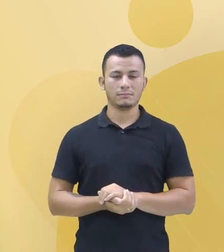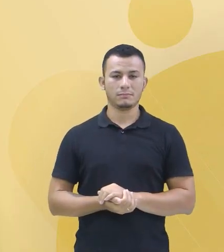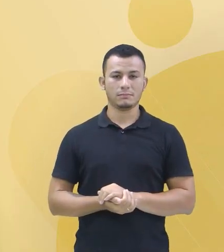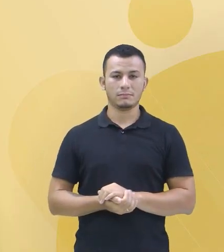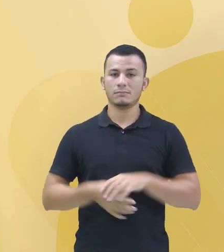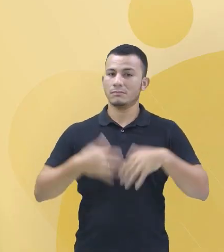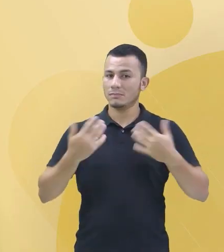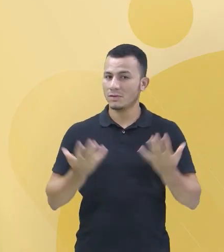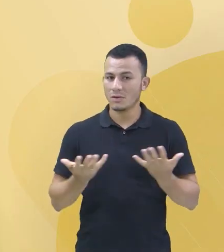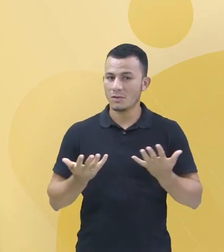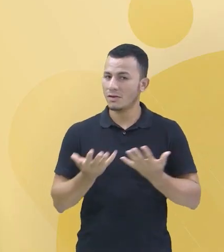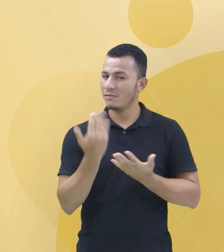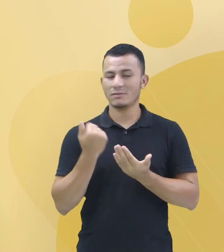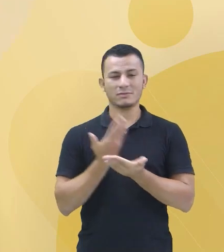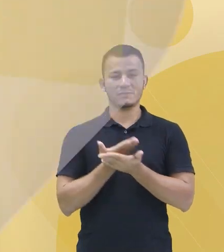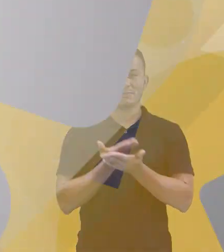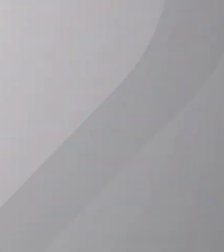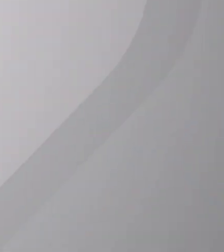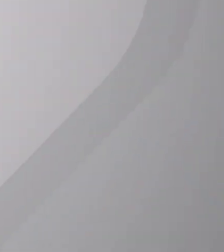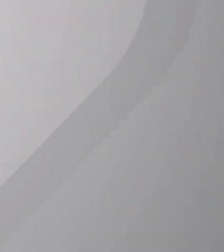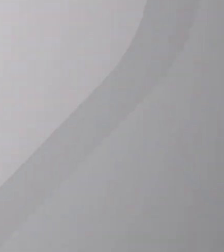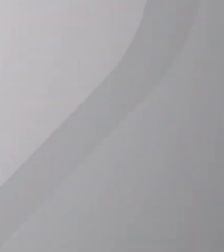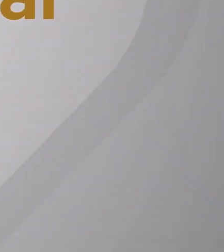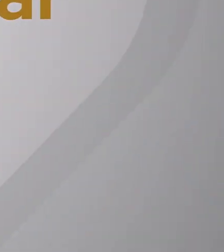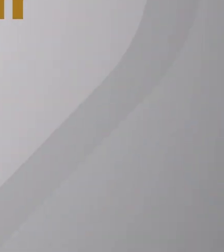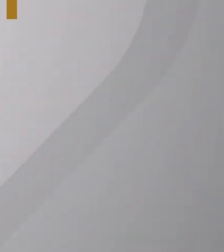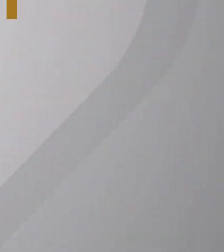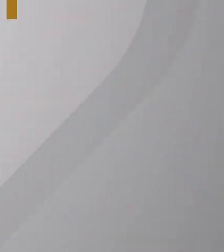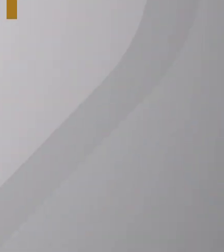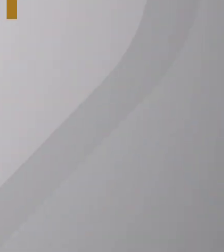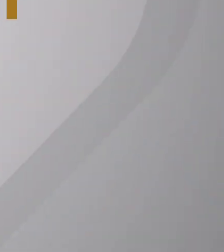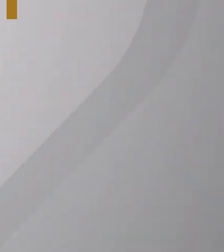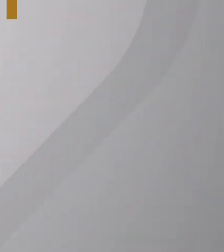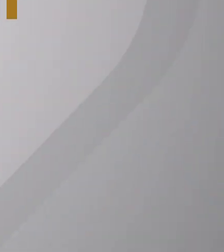E agora, vamos estudar?